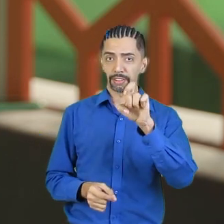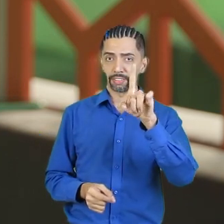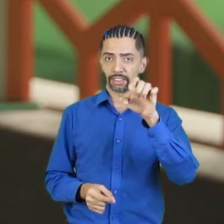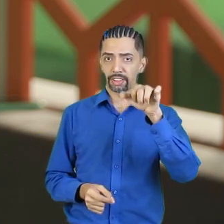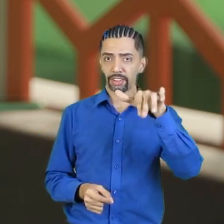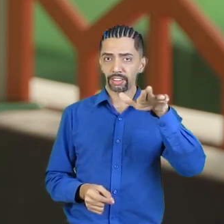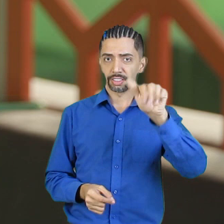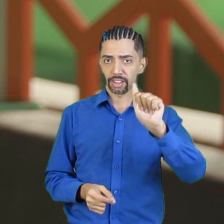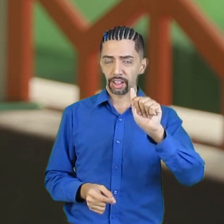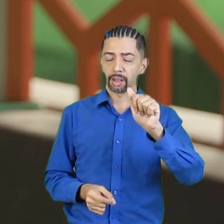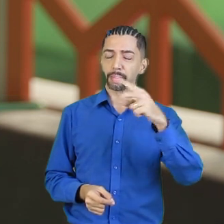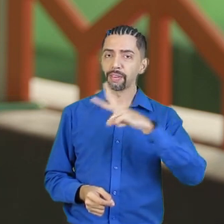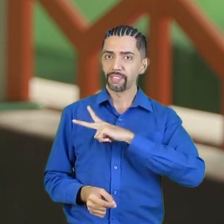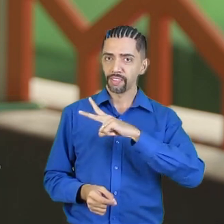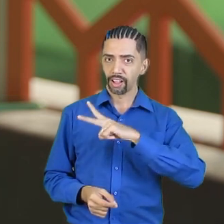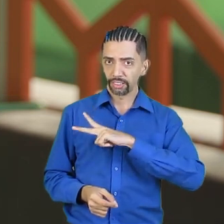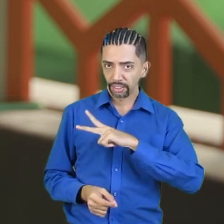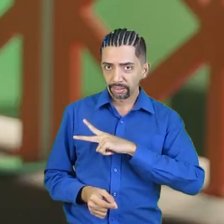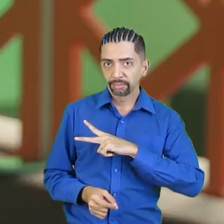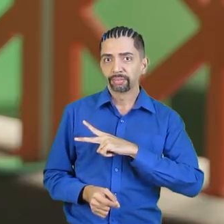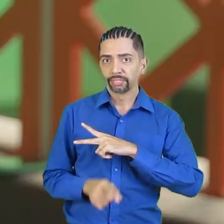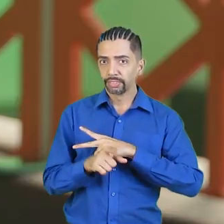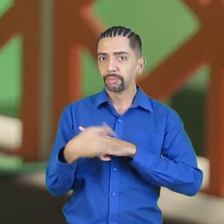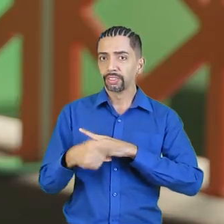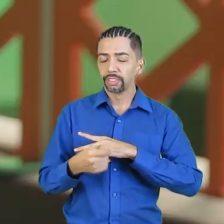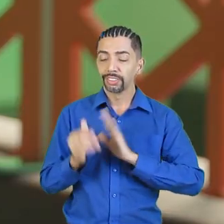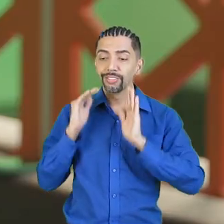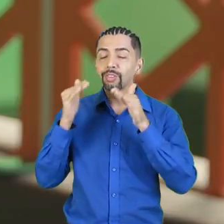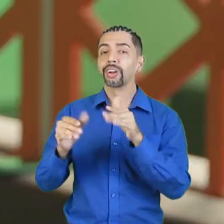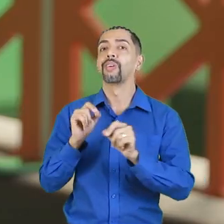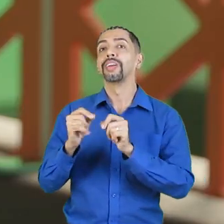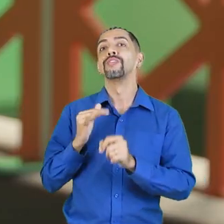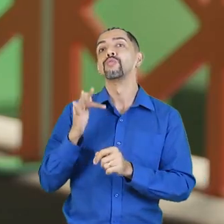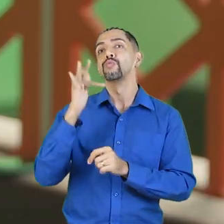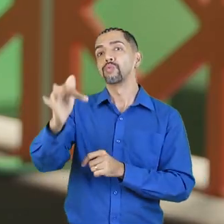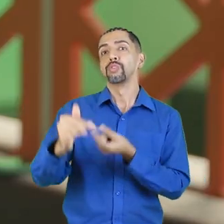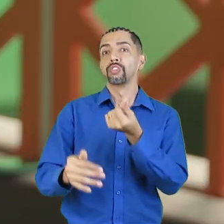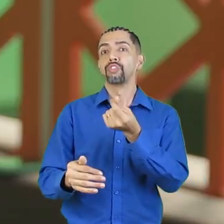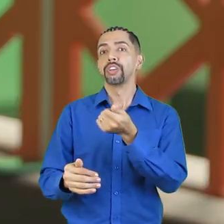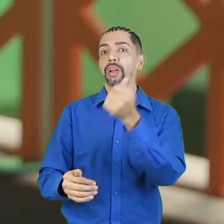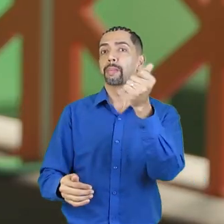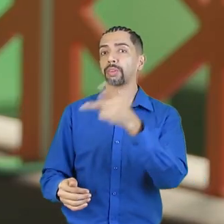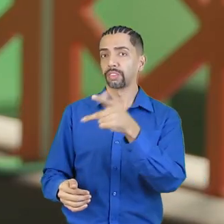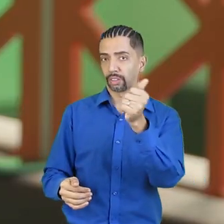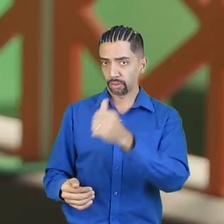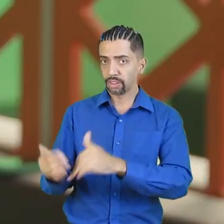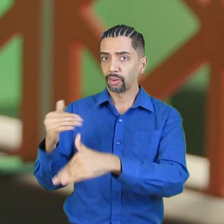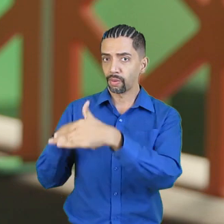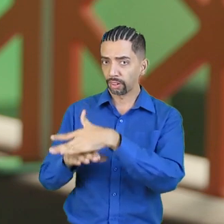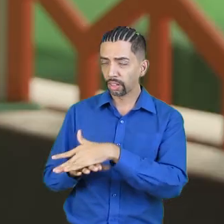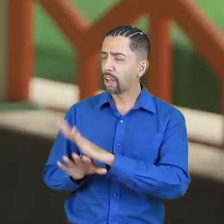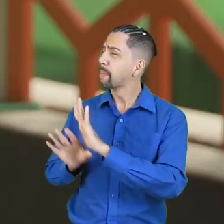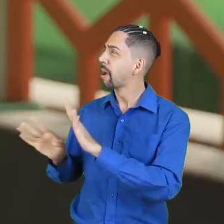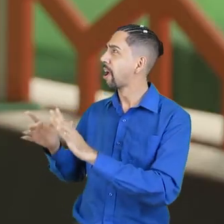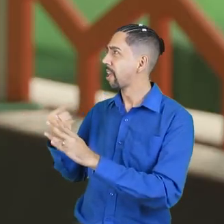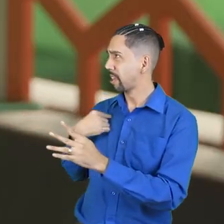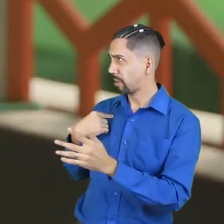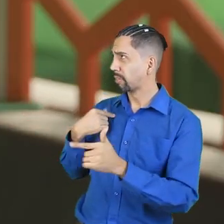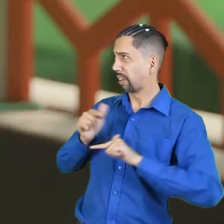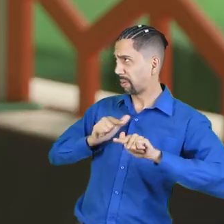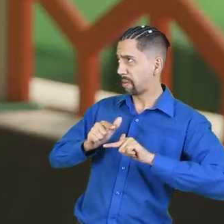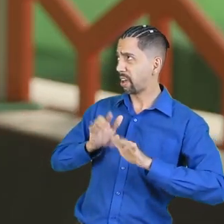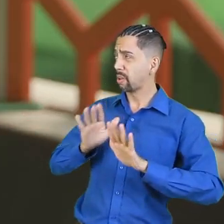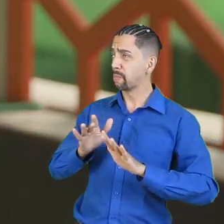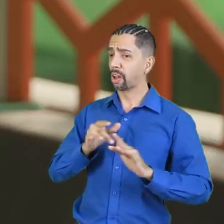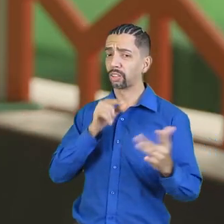falando de guardar dinheiro para aposentadoria. Mas, Reinaldo, eu trabalho e o meu companheiro, minha companheira, não. Ok, Os